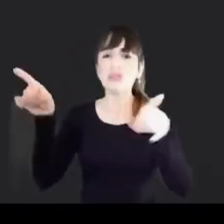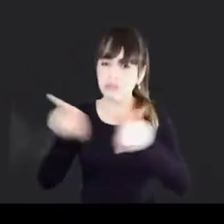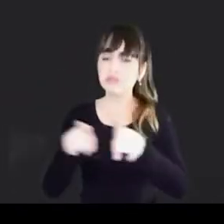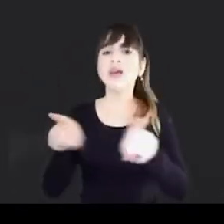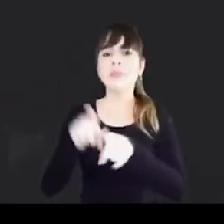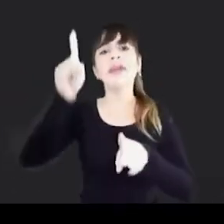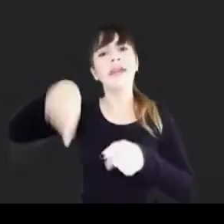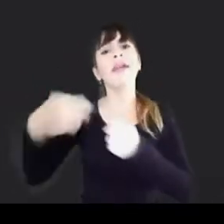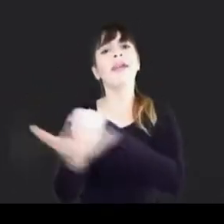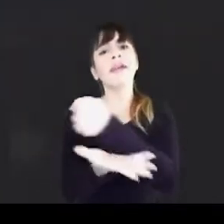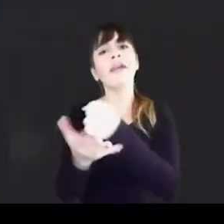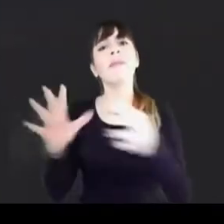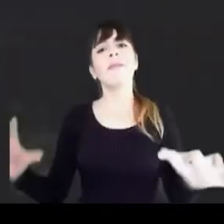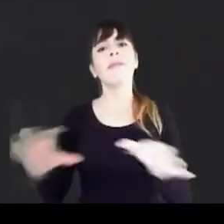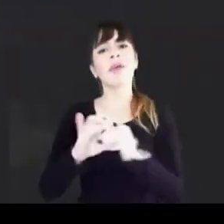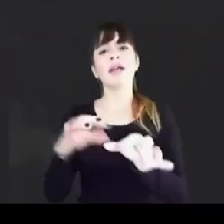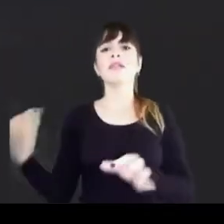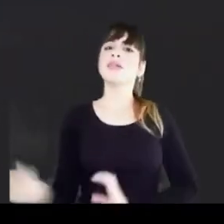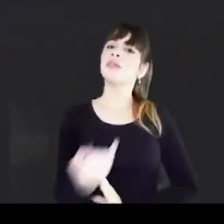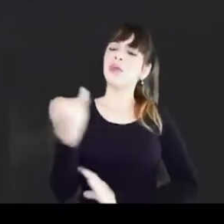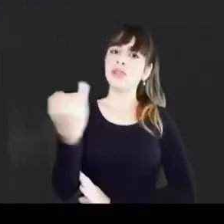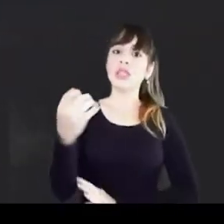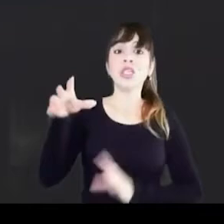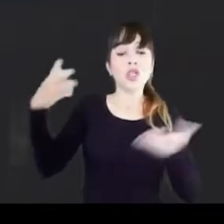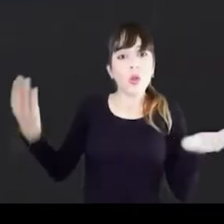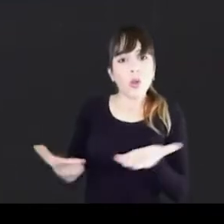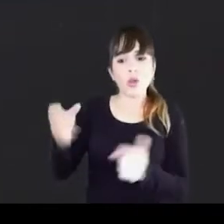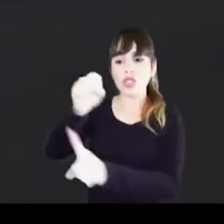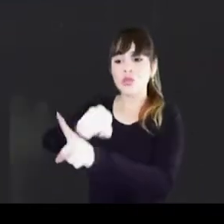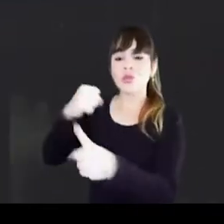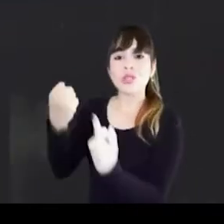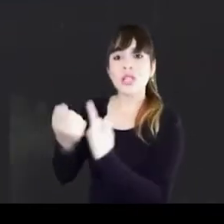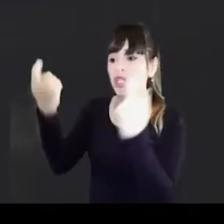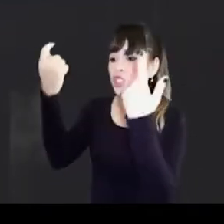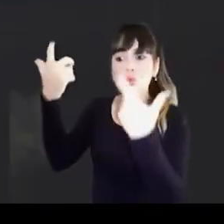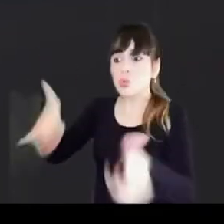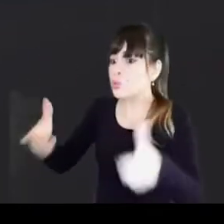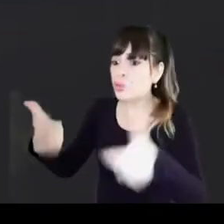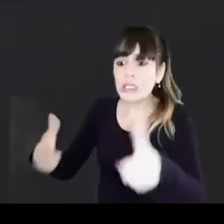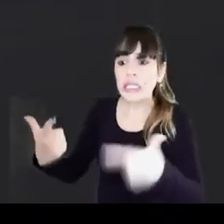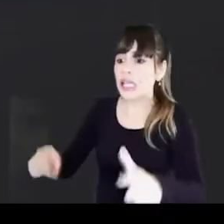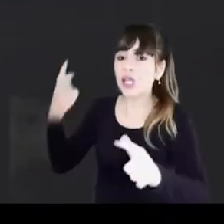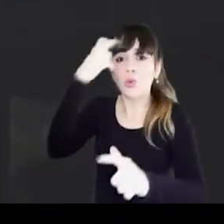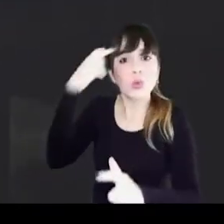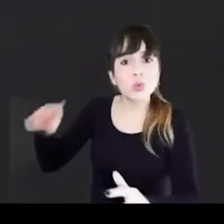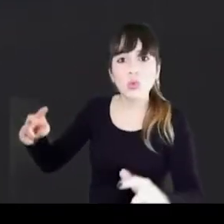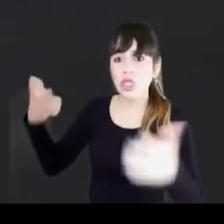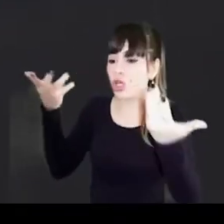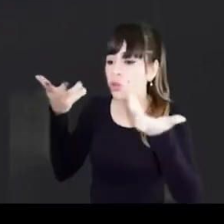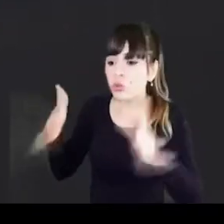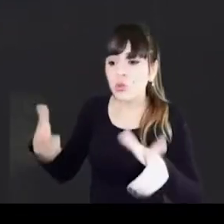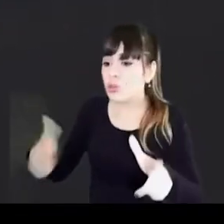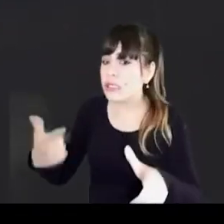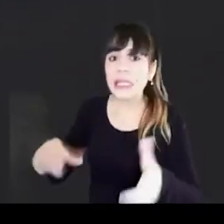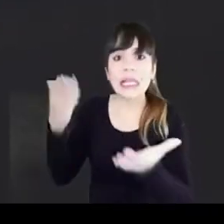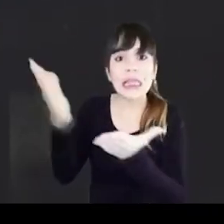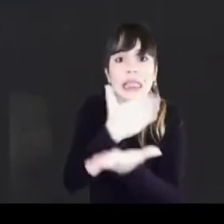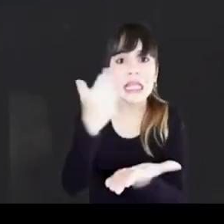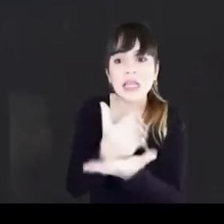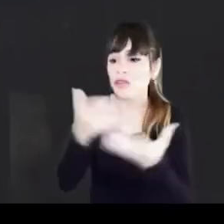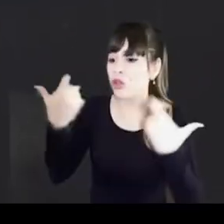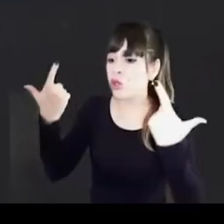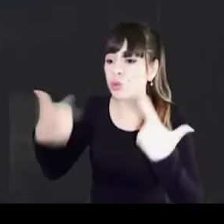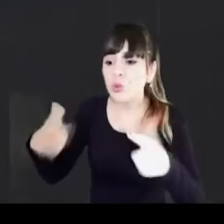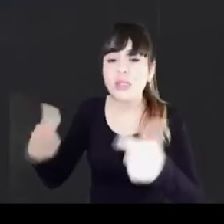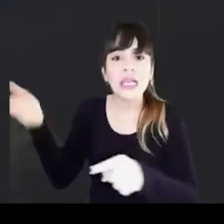é moradia, né? Como é que seria essa sociedade hoje, todos dentro de casa, sem ter